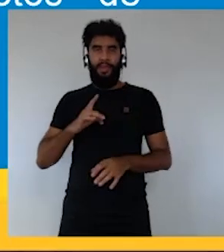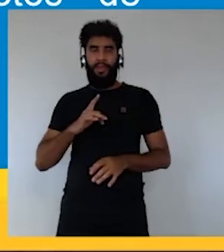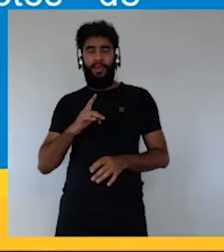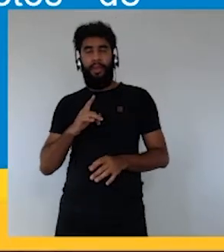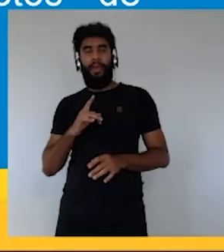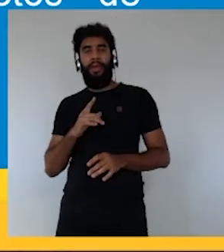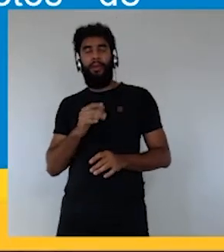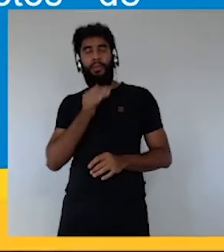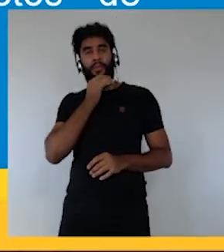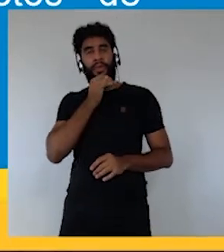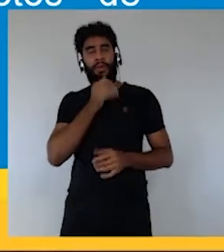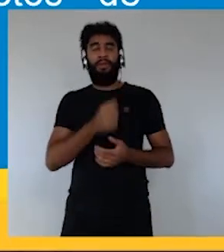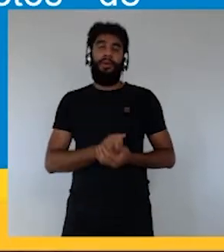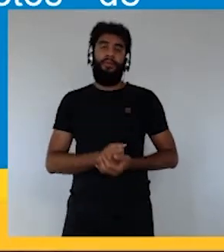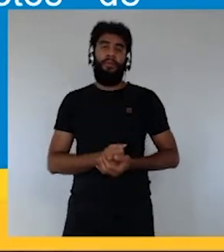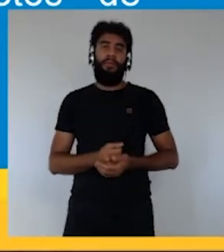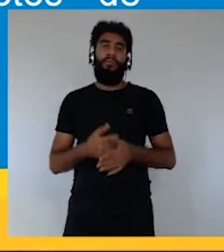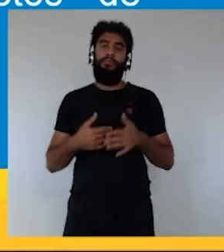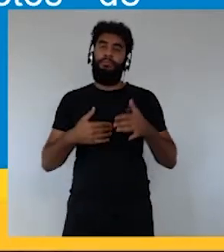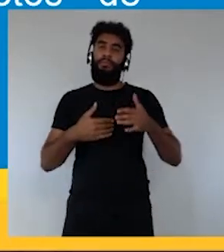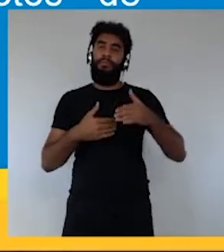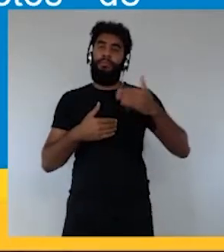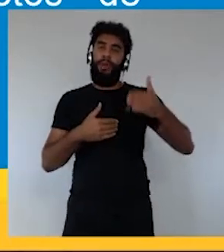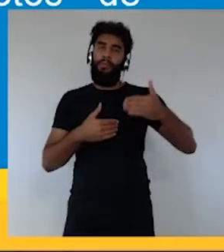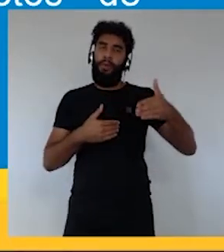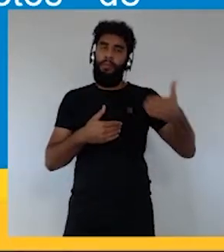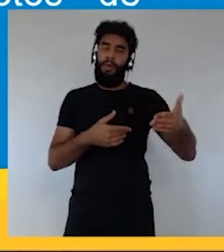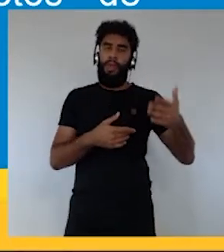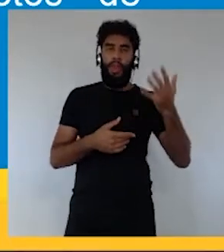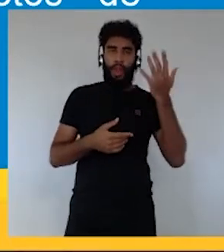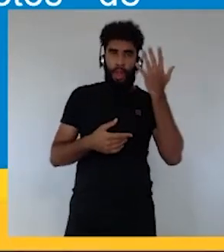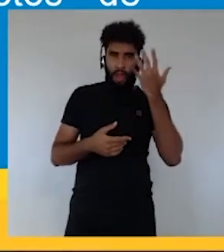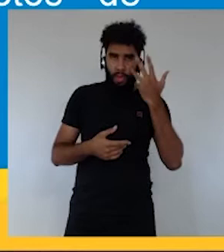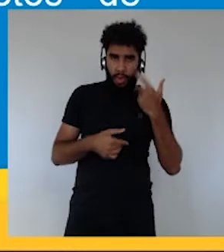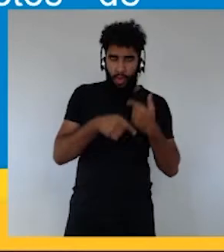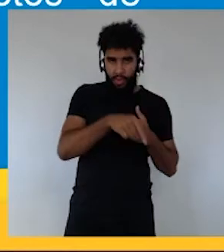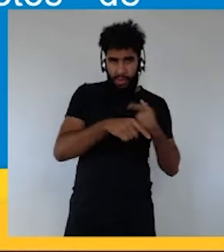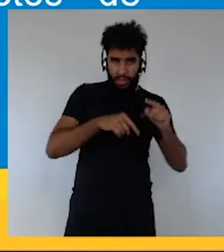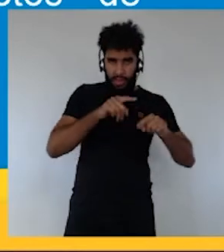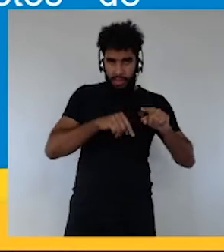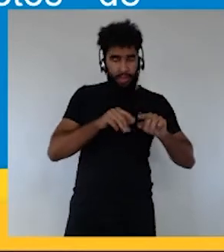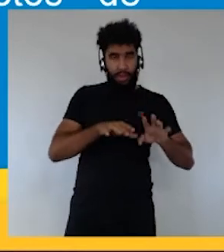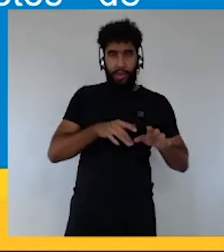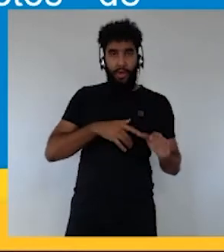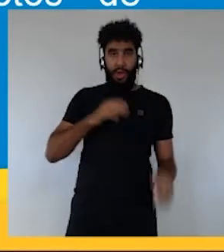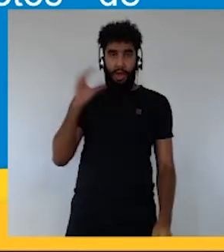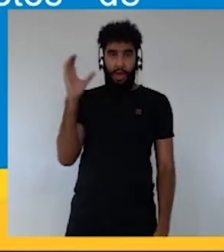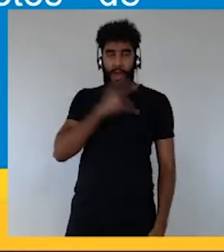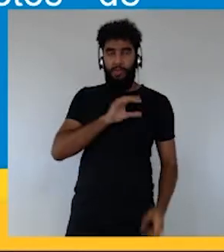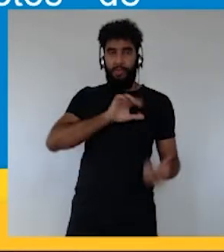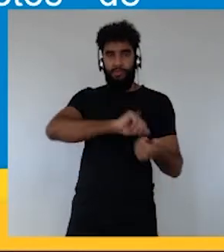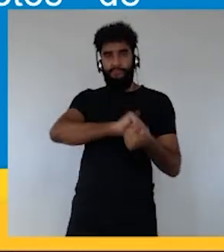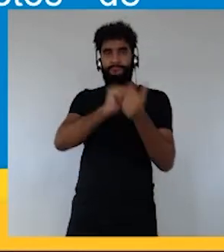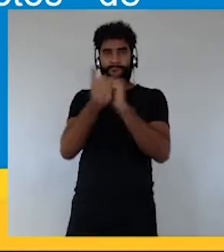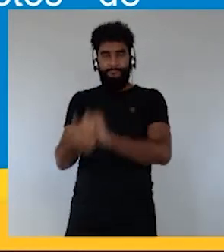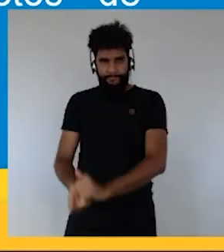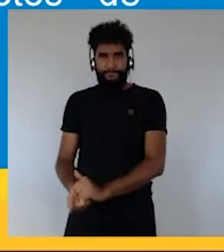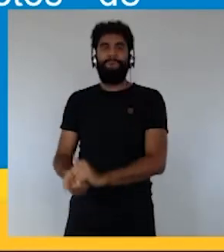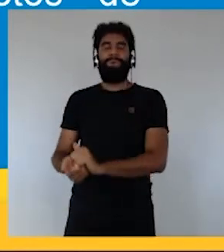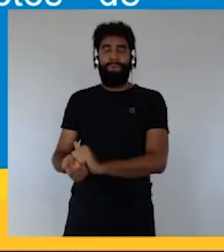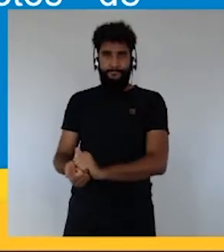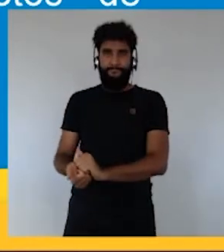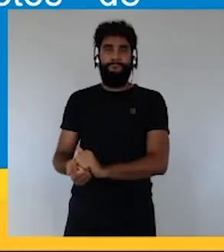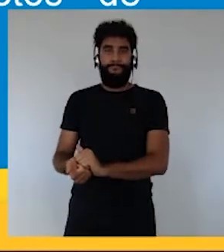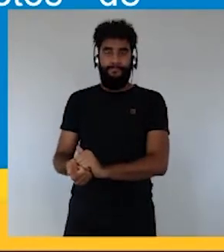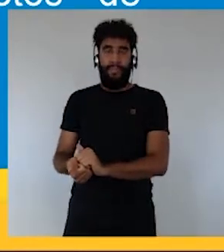ciclo natural de utilização desses instrumentos, de uma hora para outra, você tinha uma realidade da arbitragem pré-pandemia e